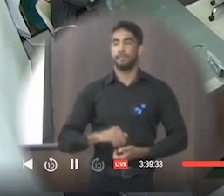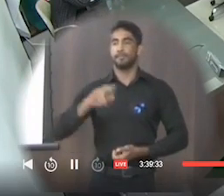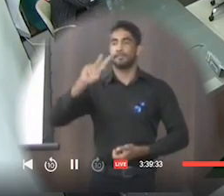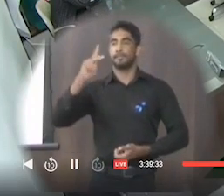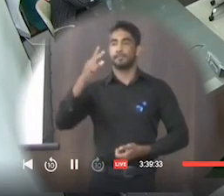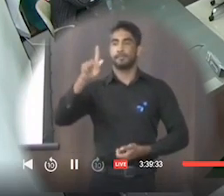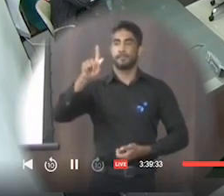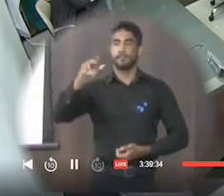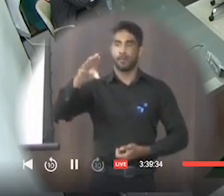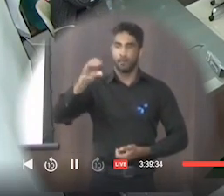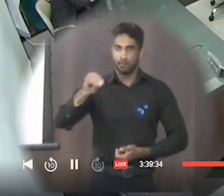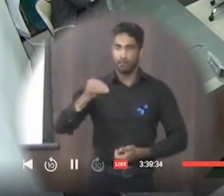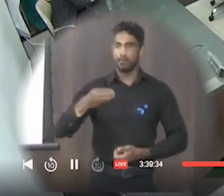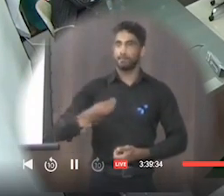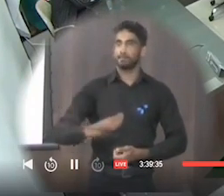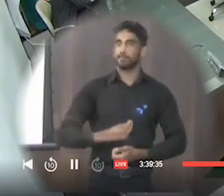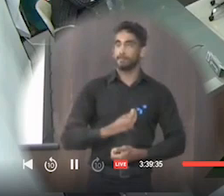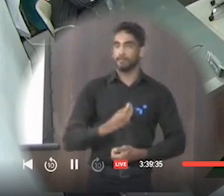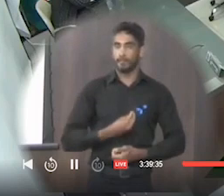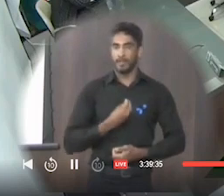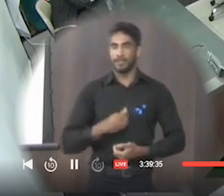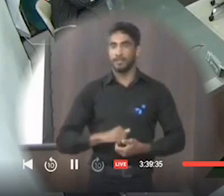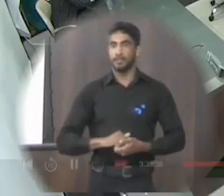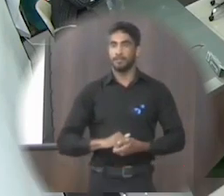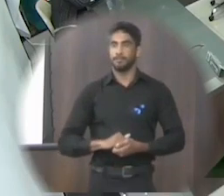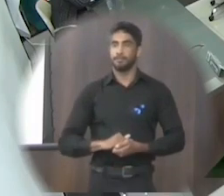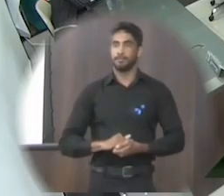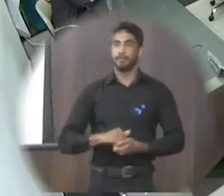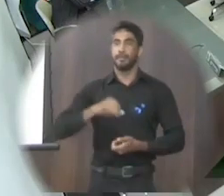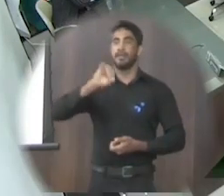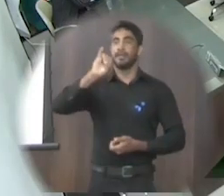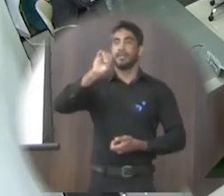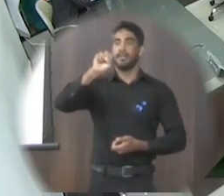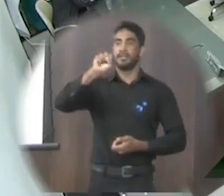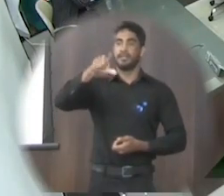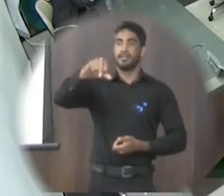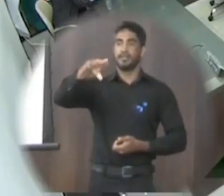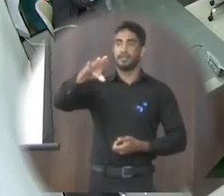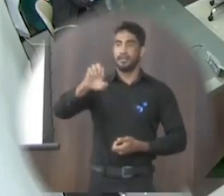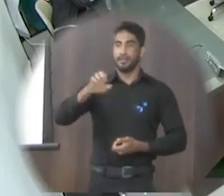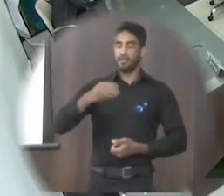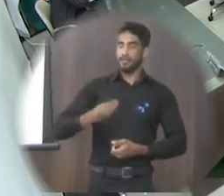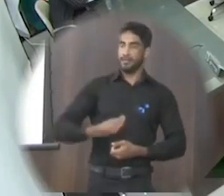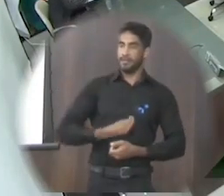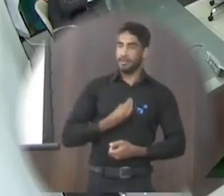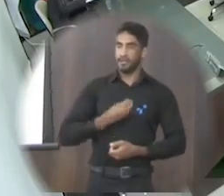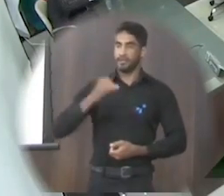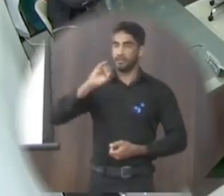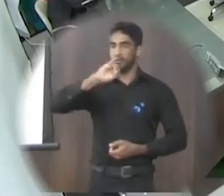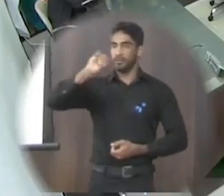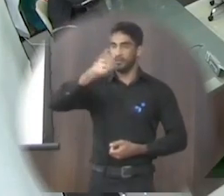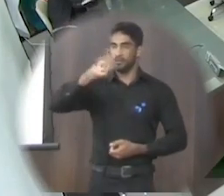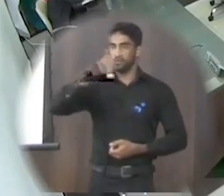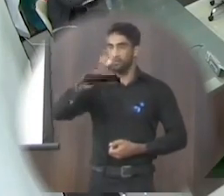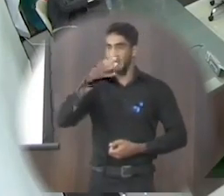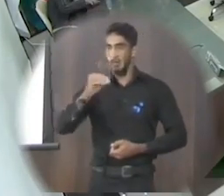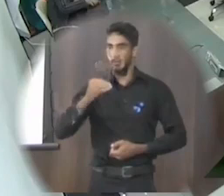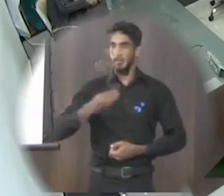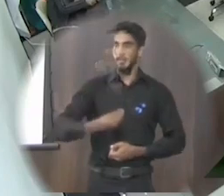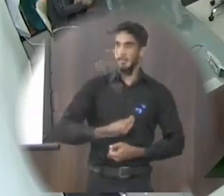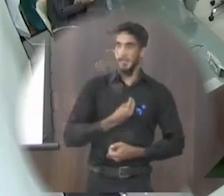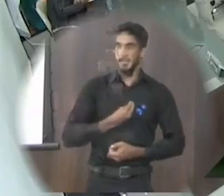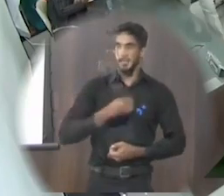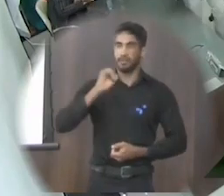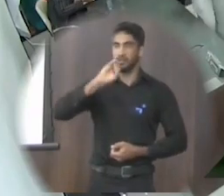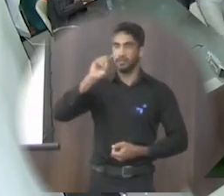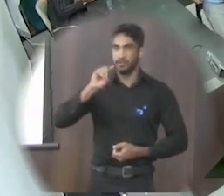Hugo Leonardo Dias Caires. Presente. Islane da Silva Pedro. Presente. João Pereira da Silva.